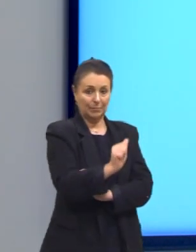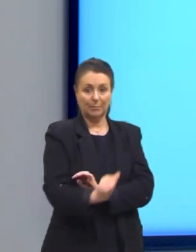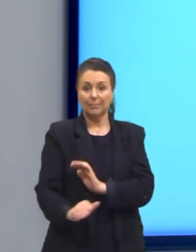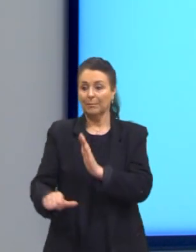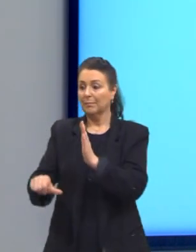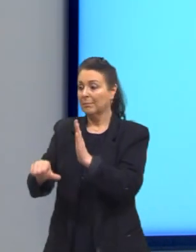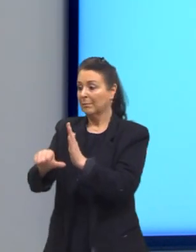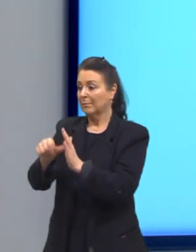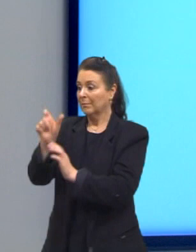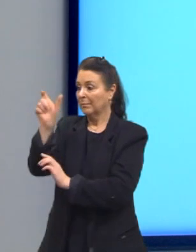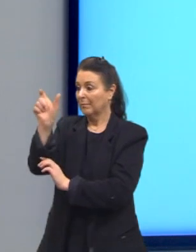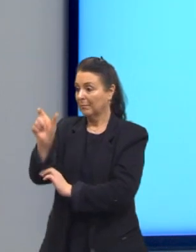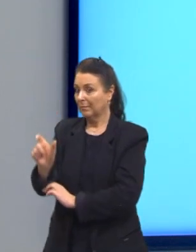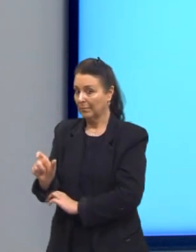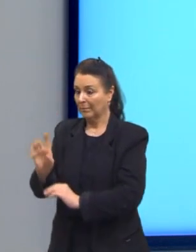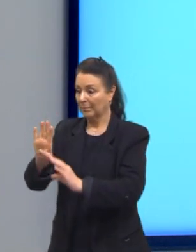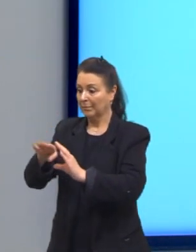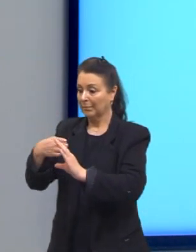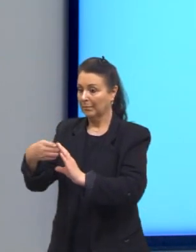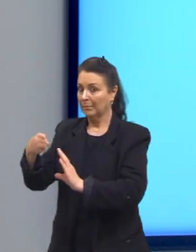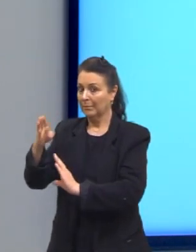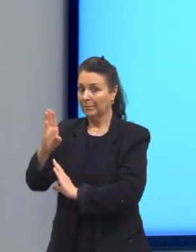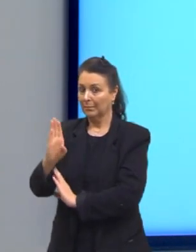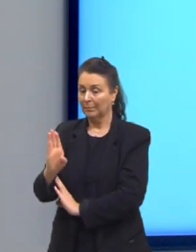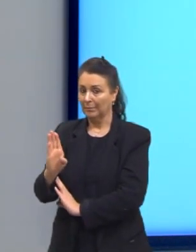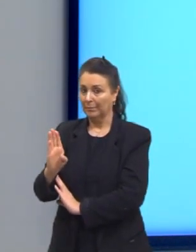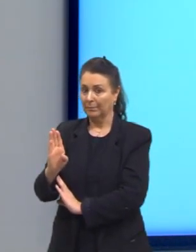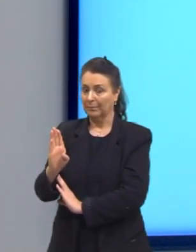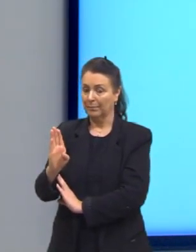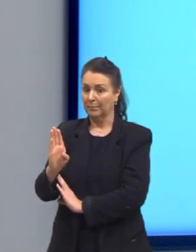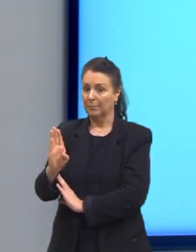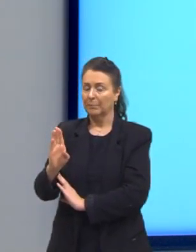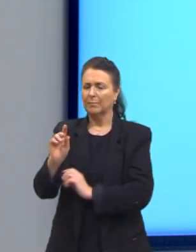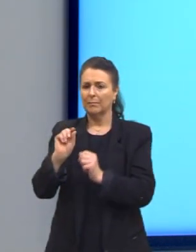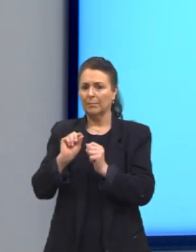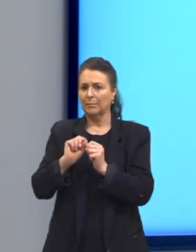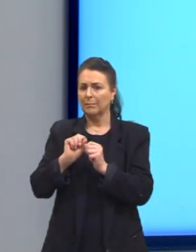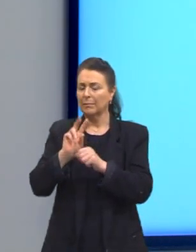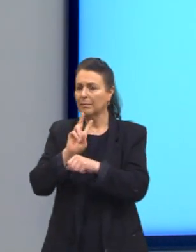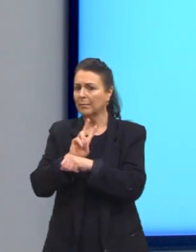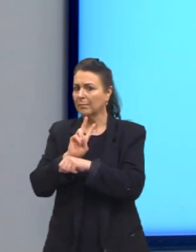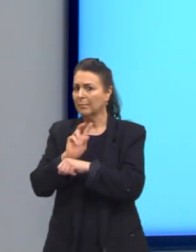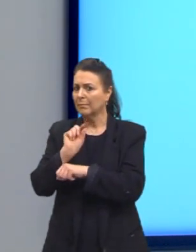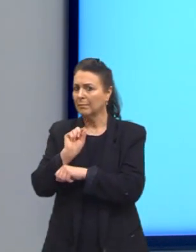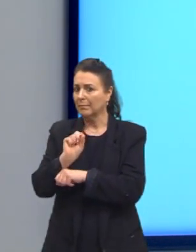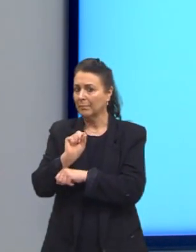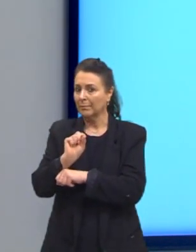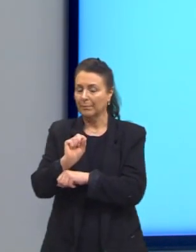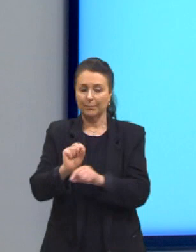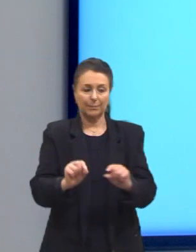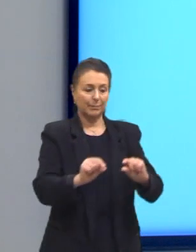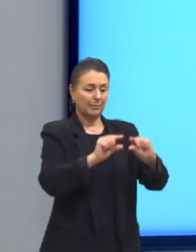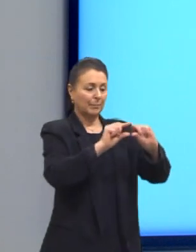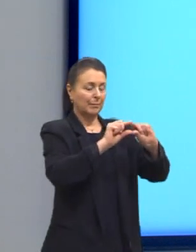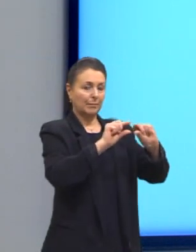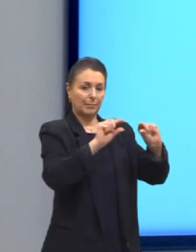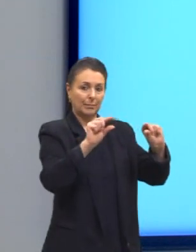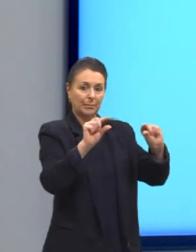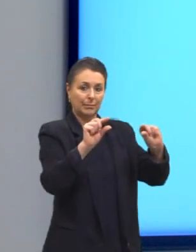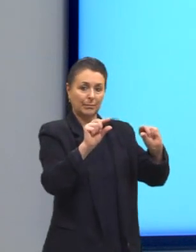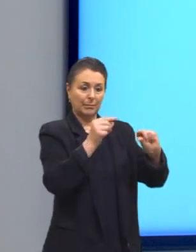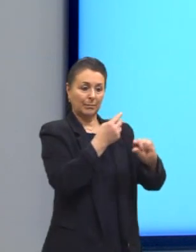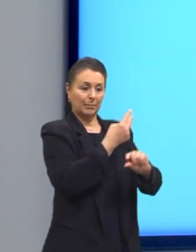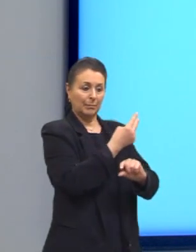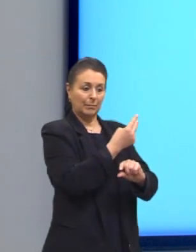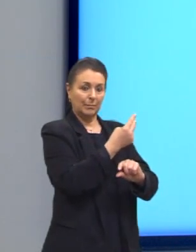coluna da matriz b Quando nós formos multiplicar o que que nós vamos cuidar na primeira linha nós teríamos dois